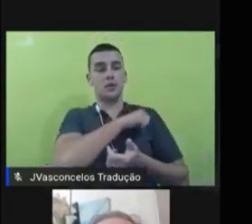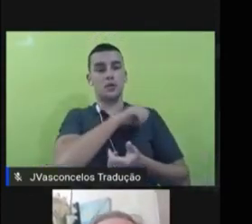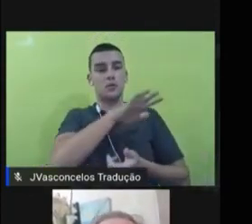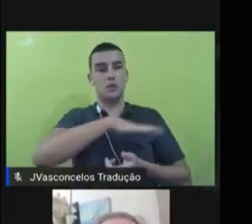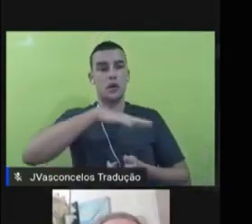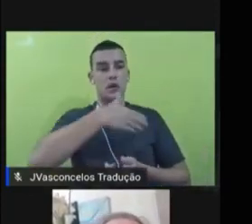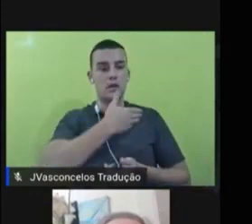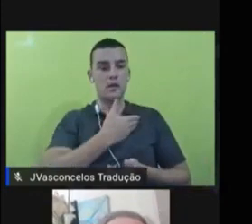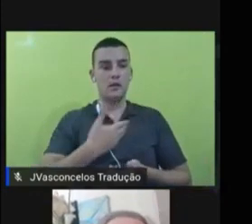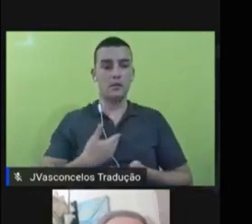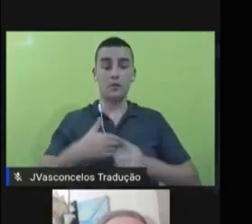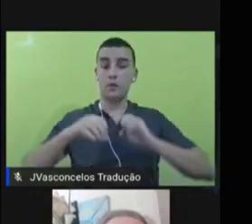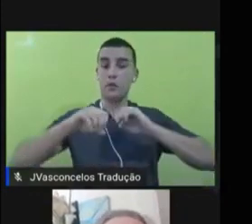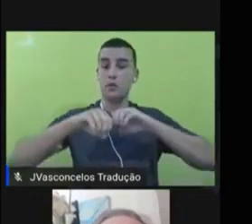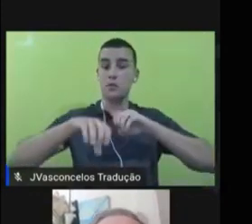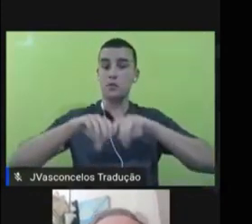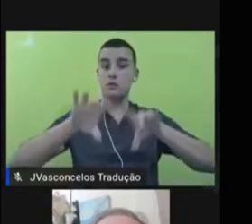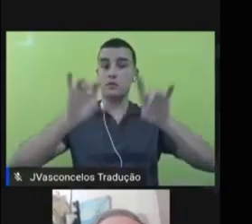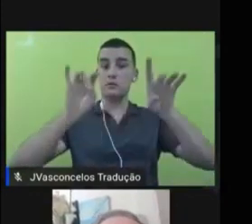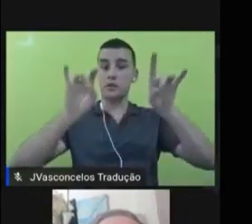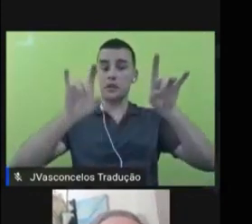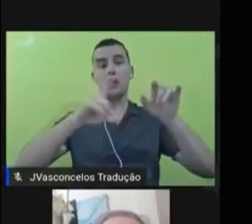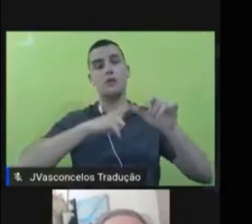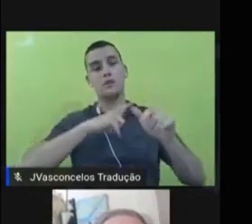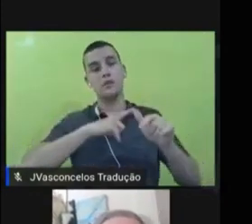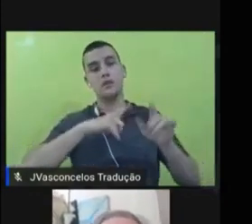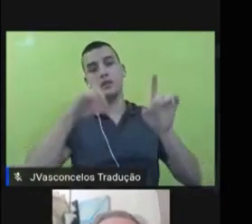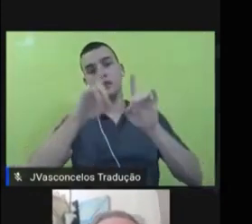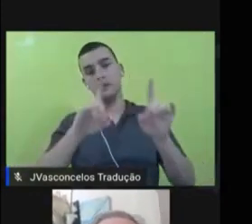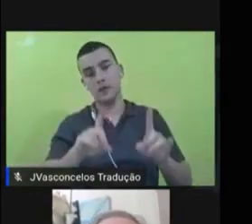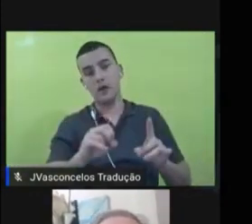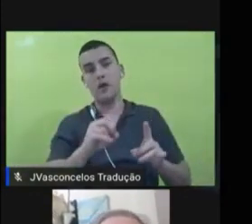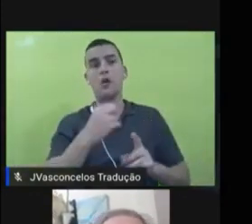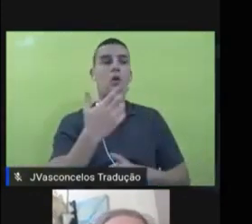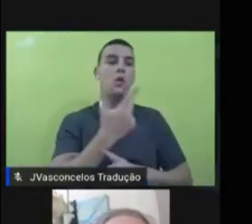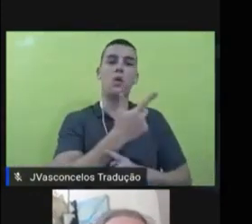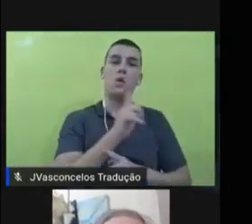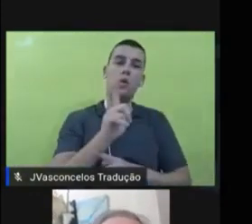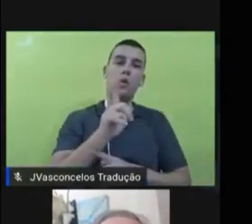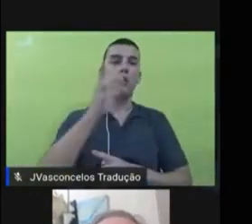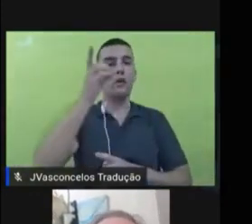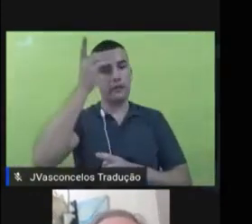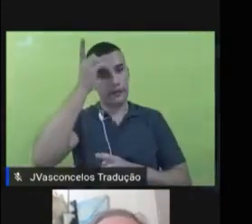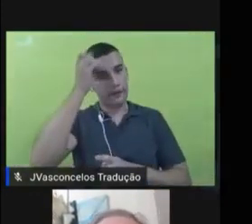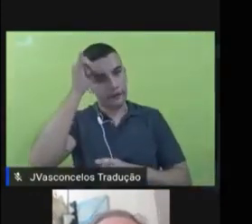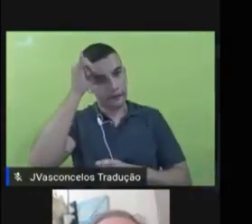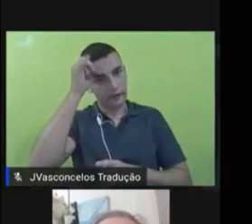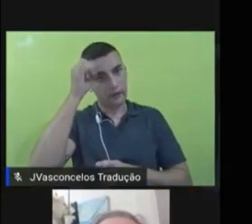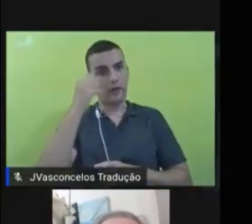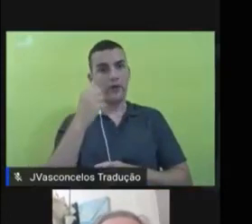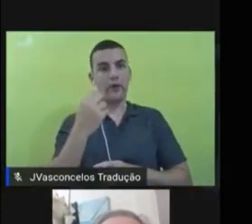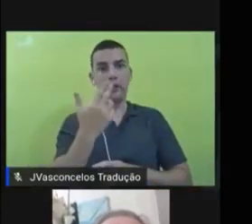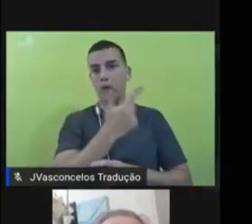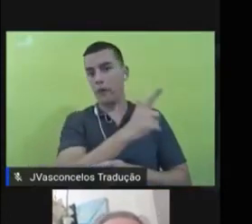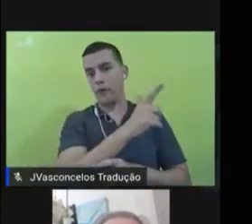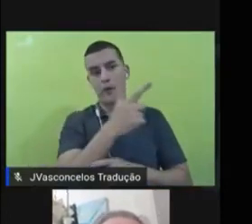da educação especial, com impedimento seja intelectual ou outros impedimentos, podem